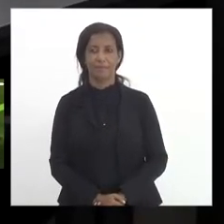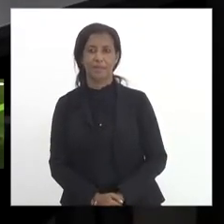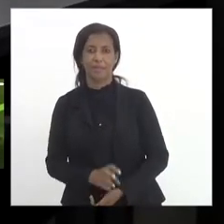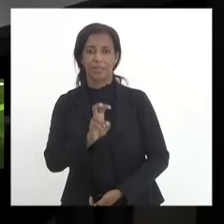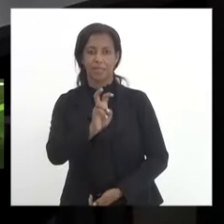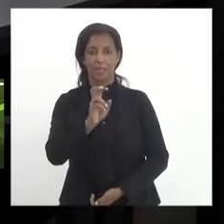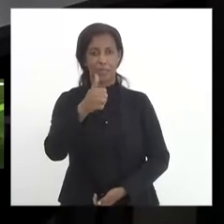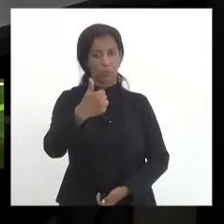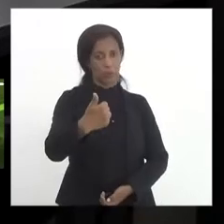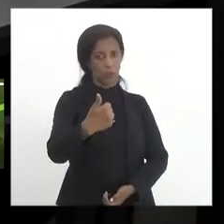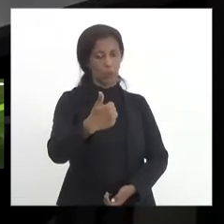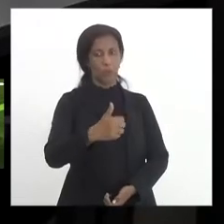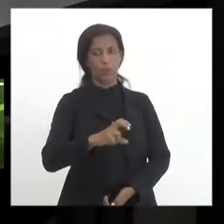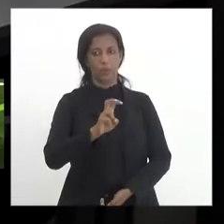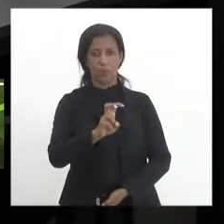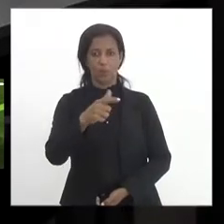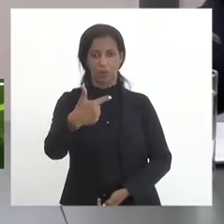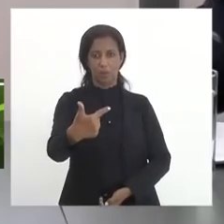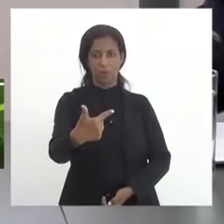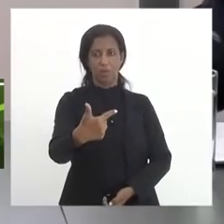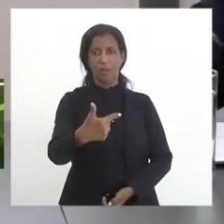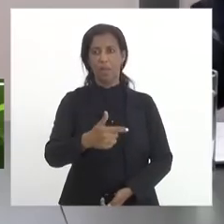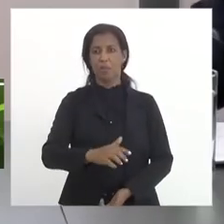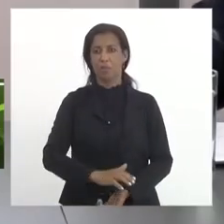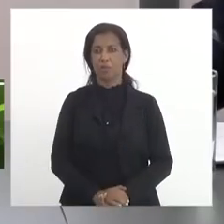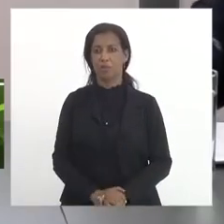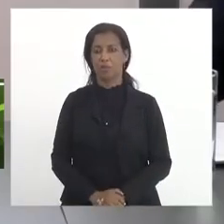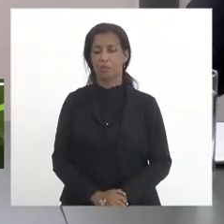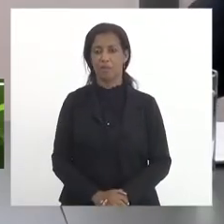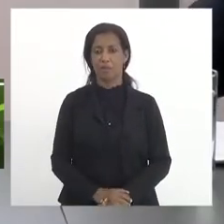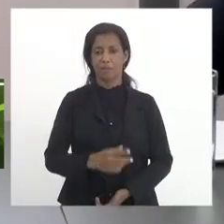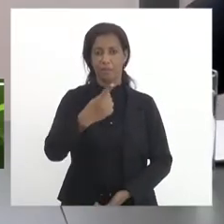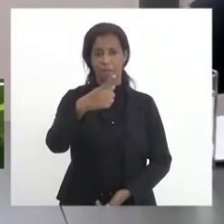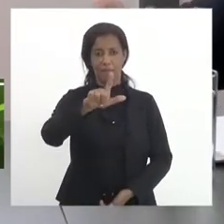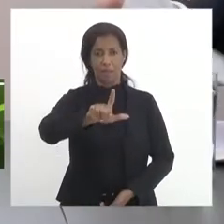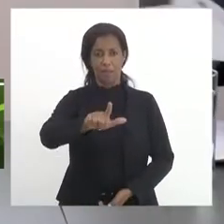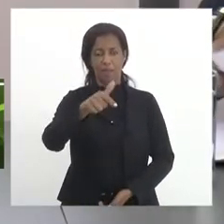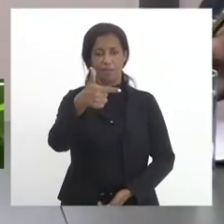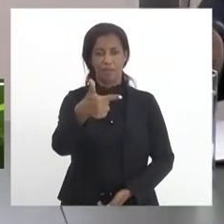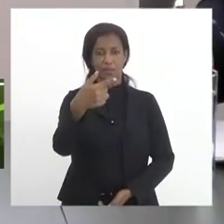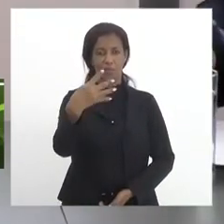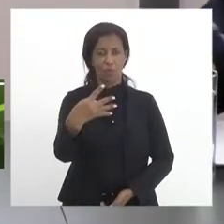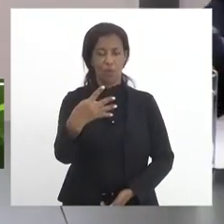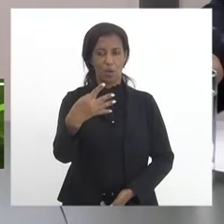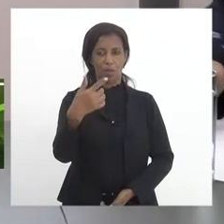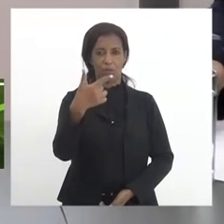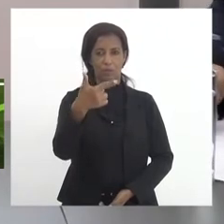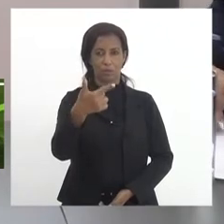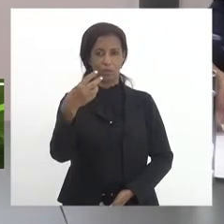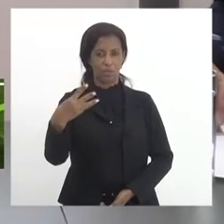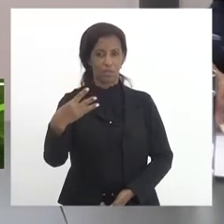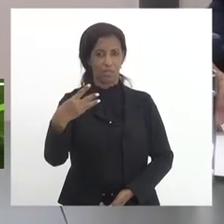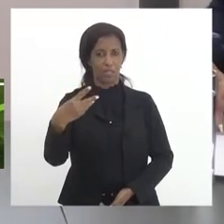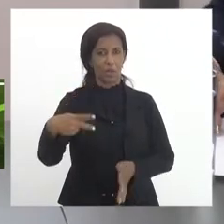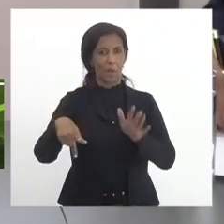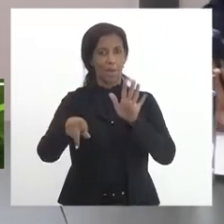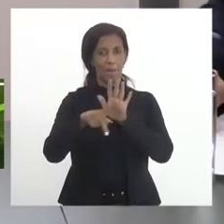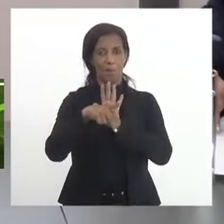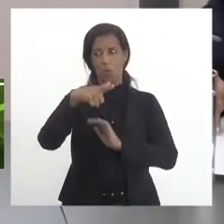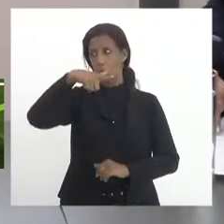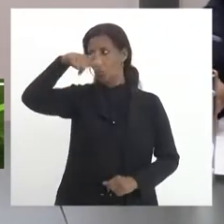51. 52. Projeto de lei 2433/2020, autoria do deputado Luiz Paulo e